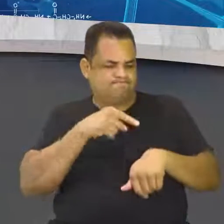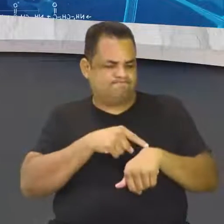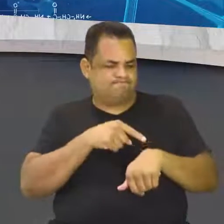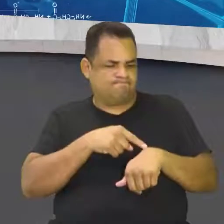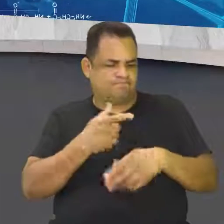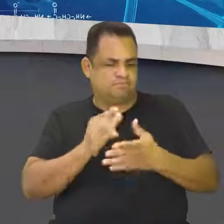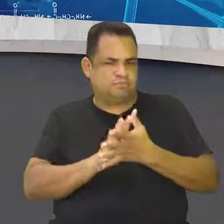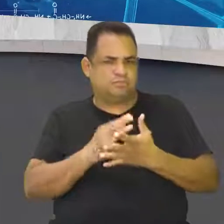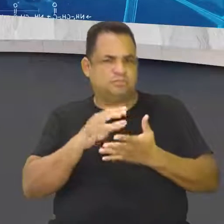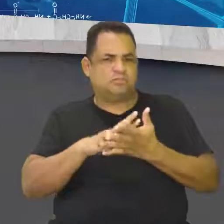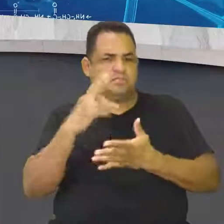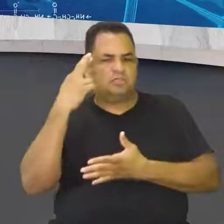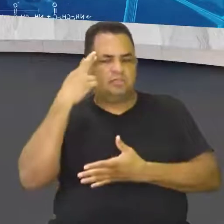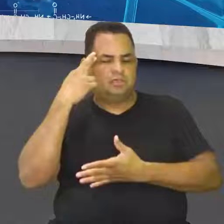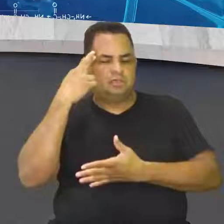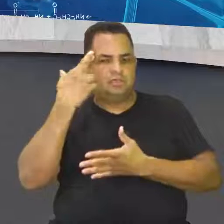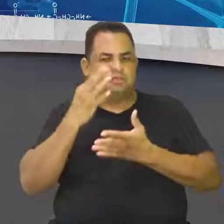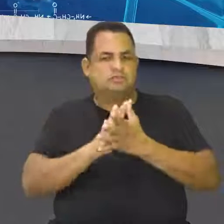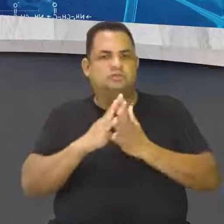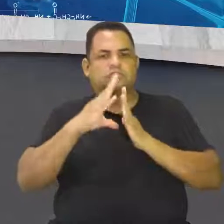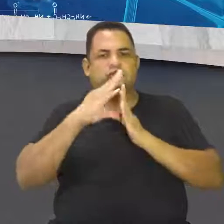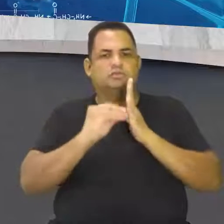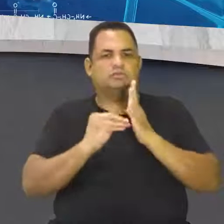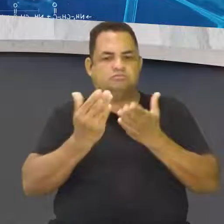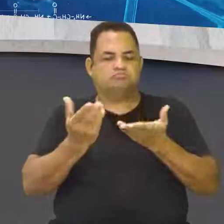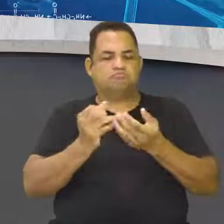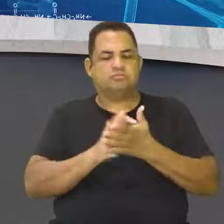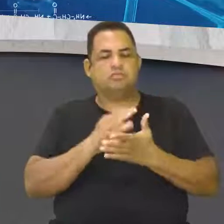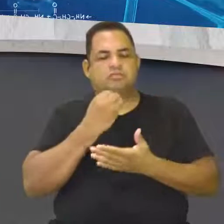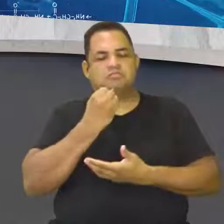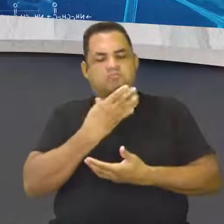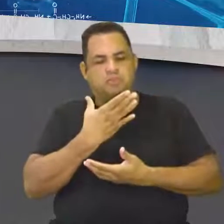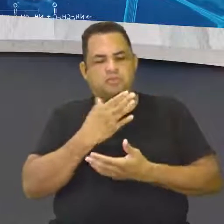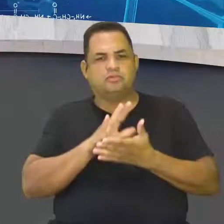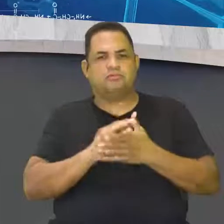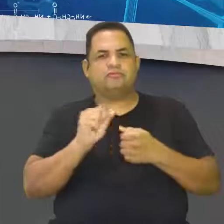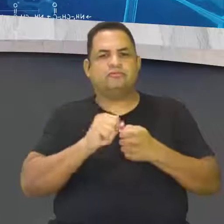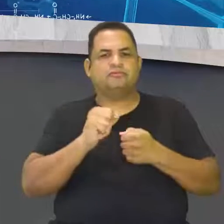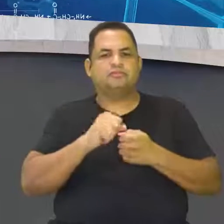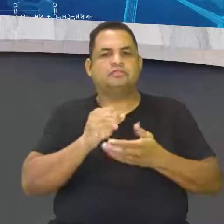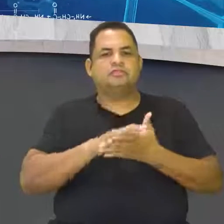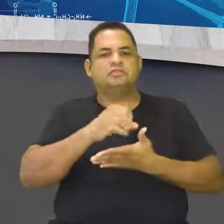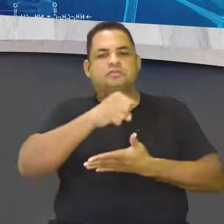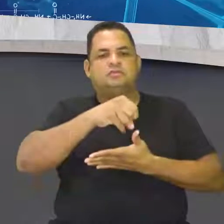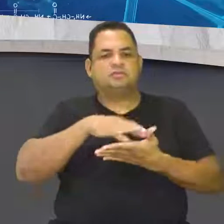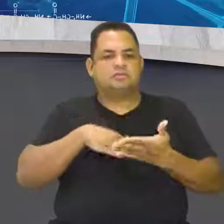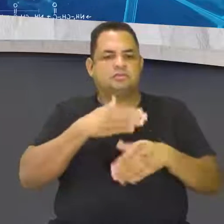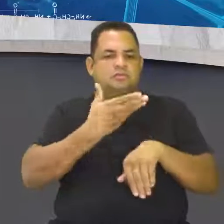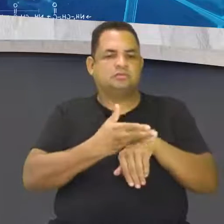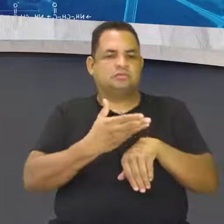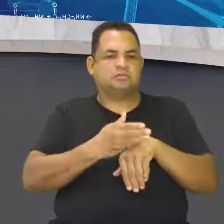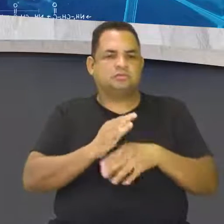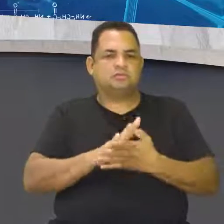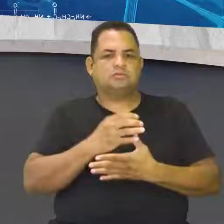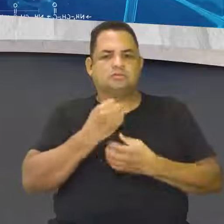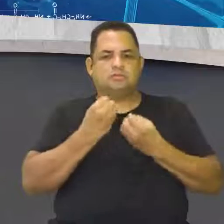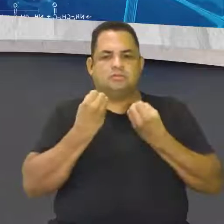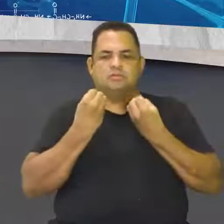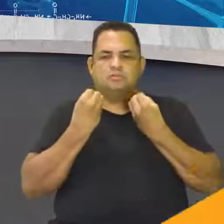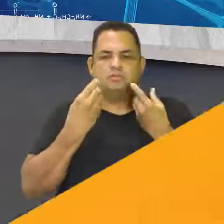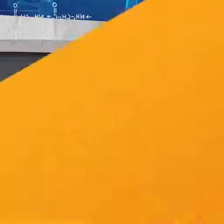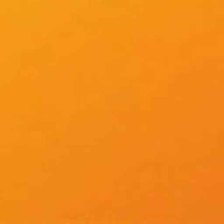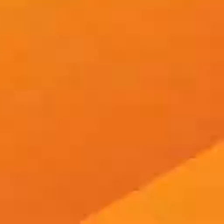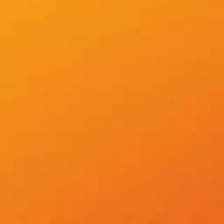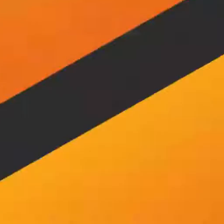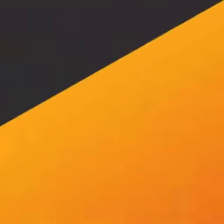sobre o conteúdo abordado é sucesso para você na hora da resolução da questão. Boa sorte para você lá, meu caro